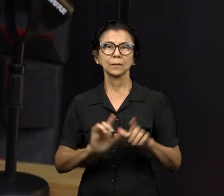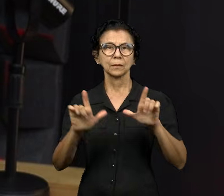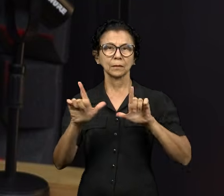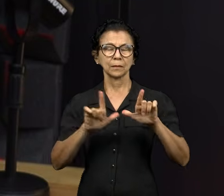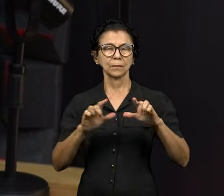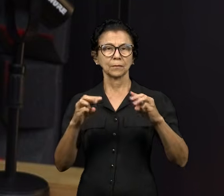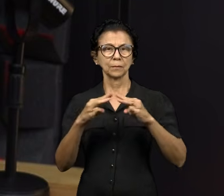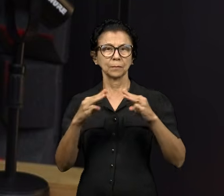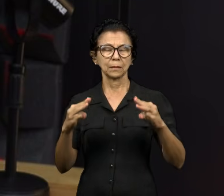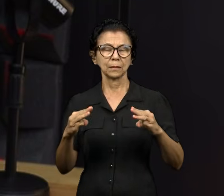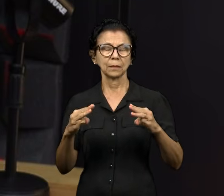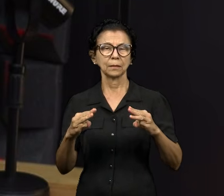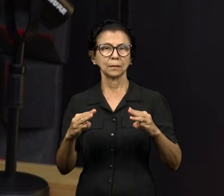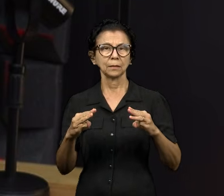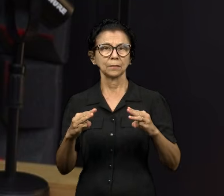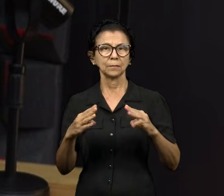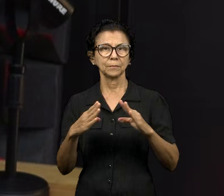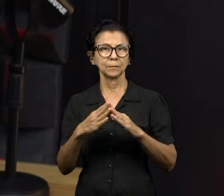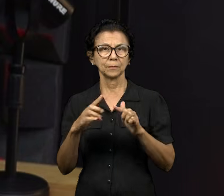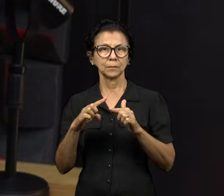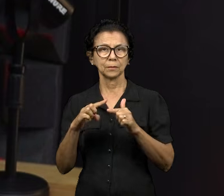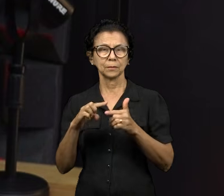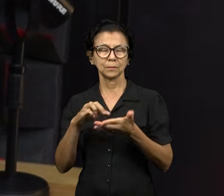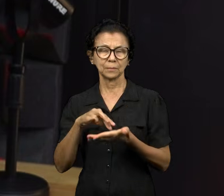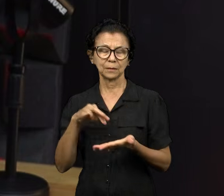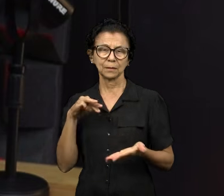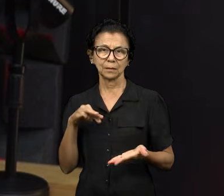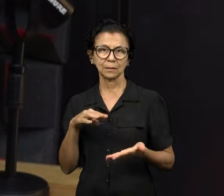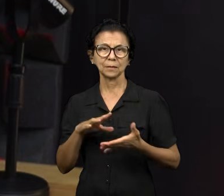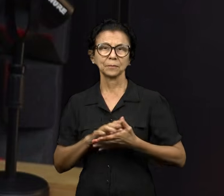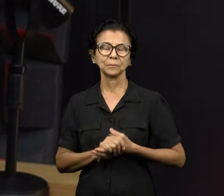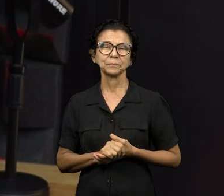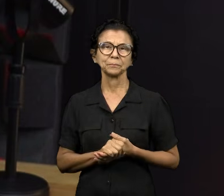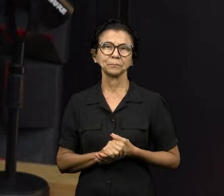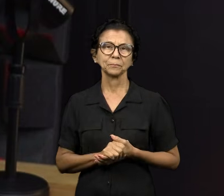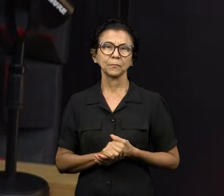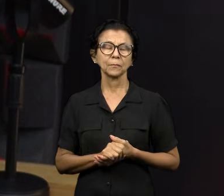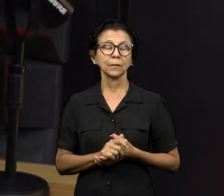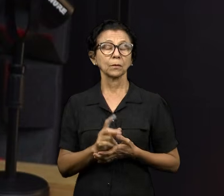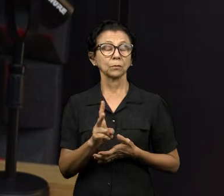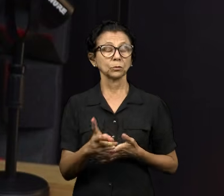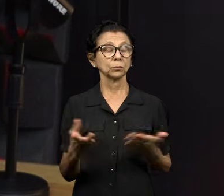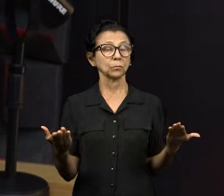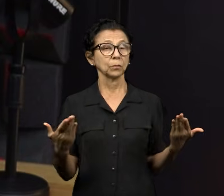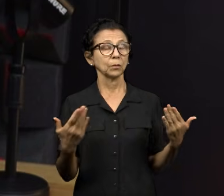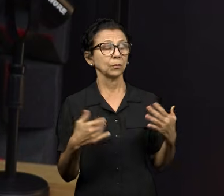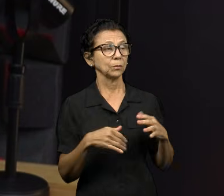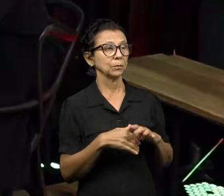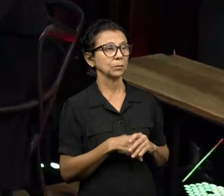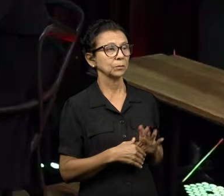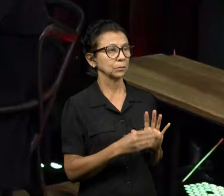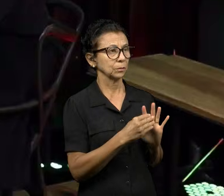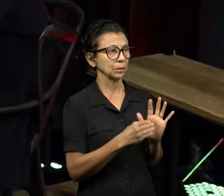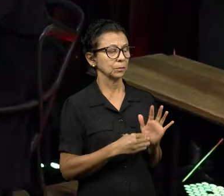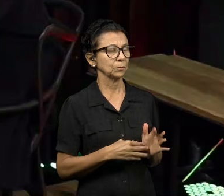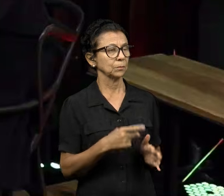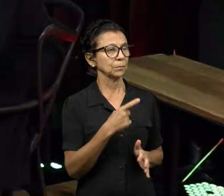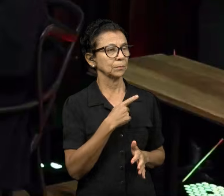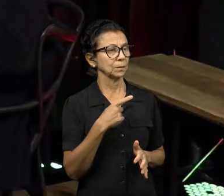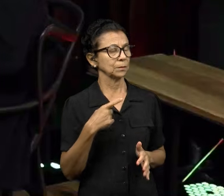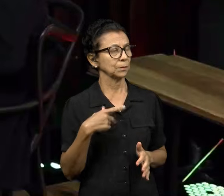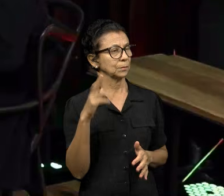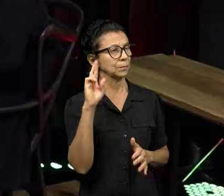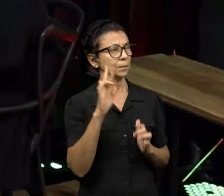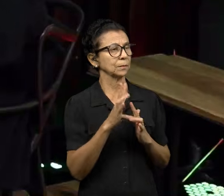está vinculada à Igreja Cristã Maranata. E hoje nós vamos dar prosseguimento aos nossos episódios. Comigo no estúdio aqui o pastor Roberto Pedra. Paz do Senhor,